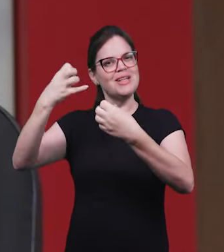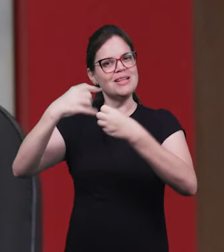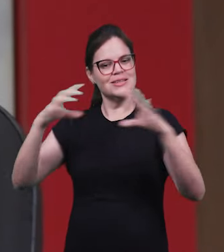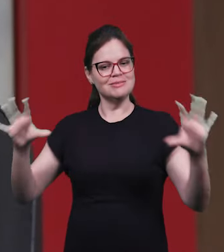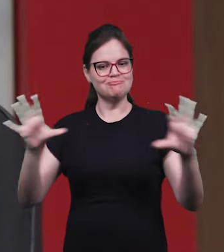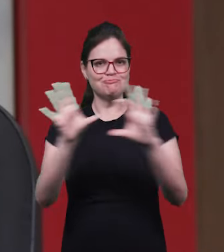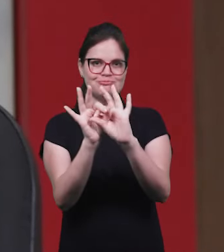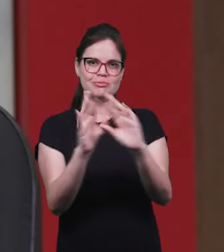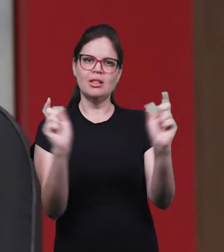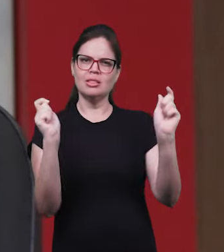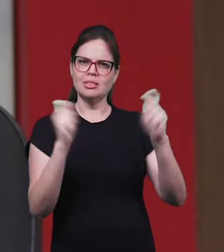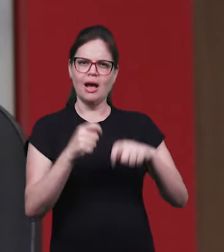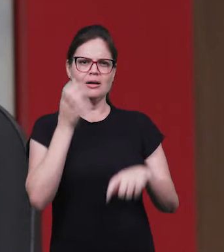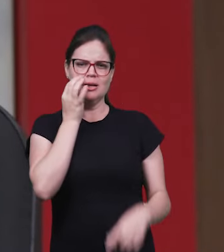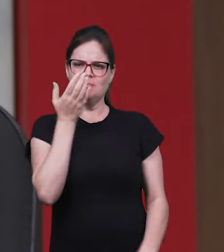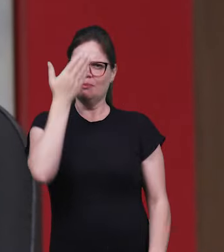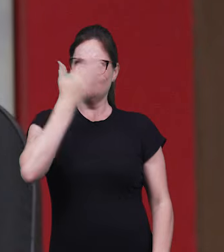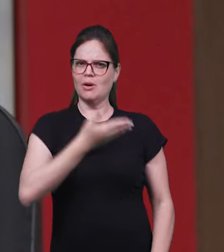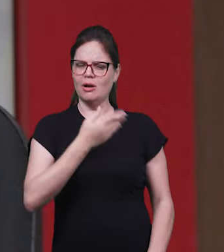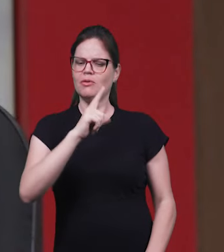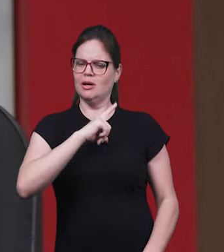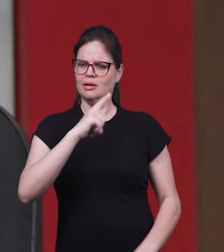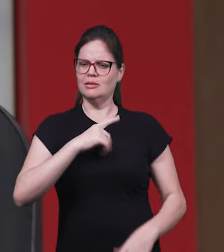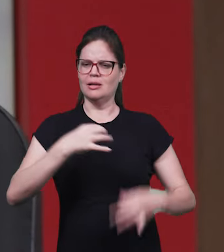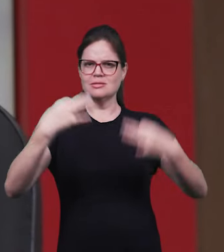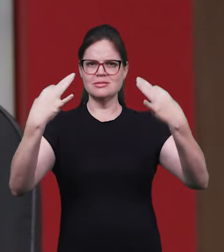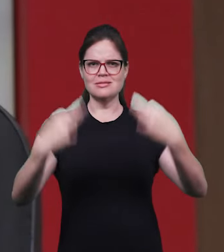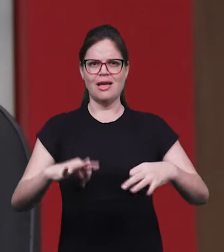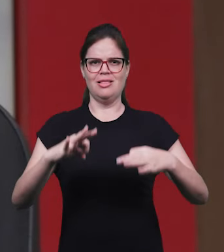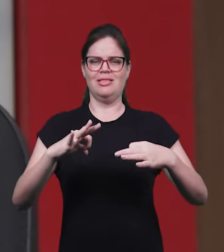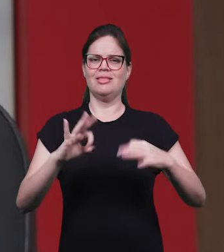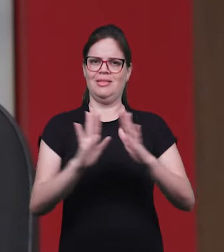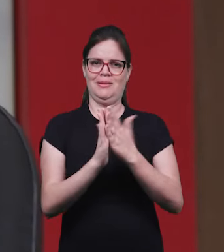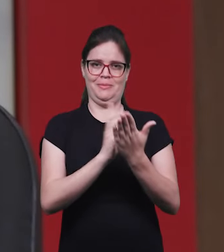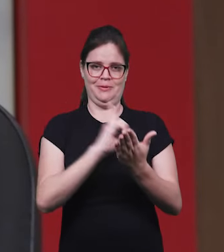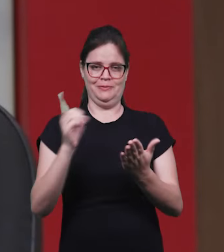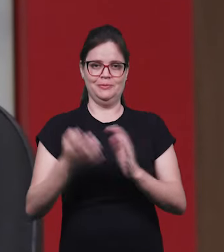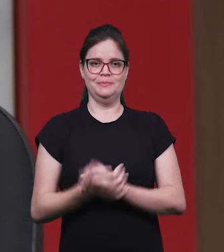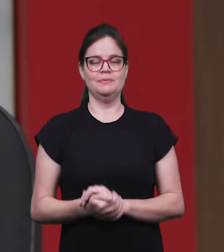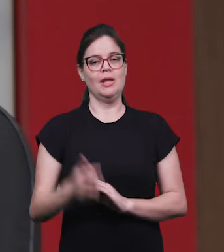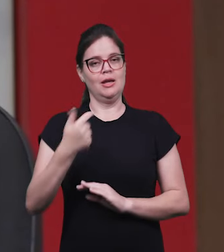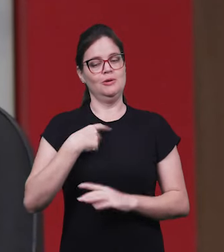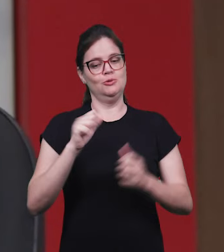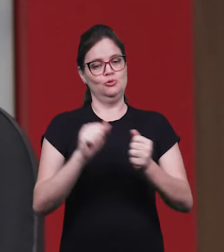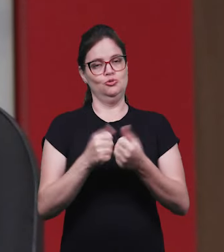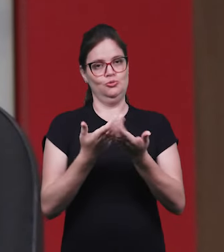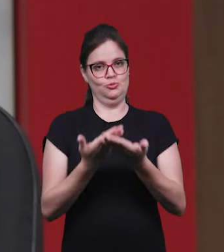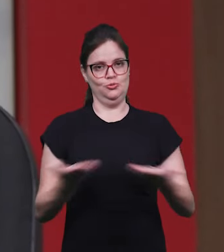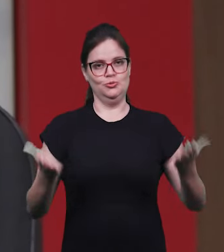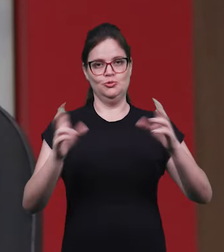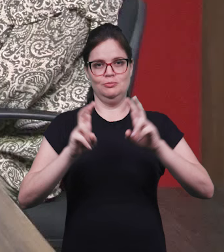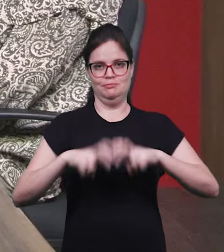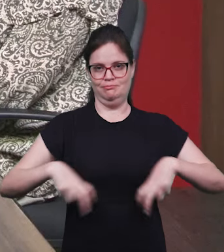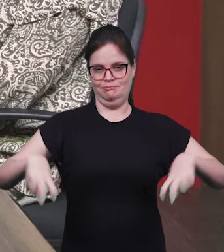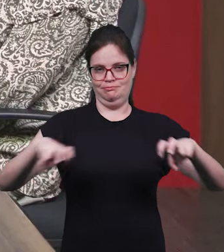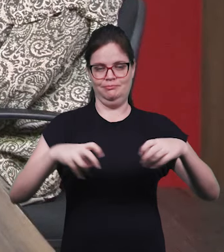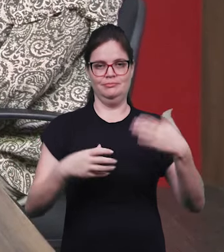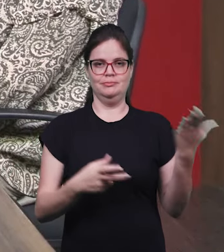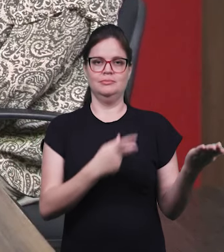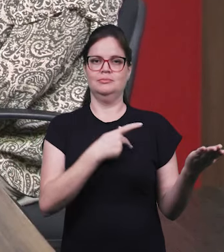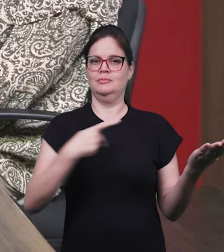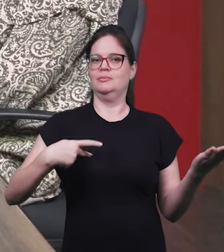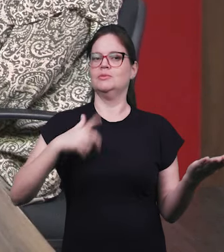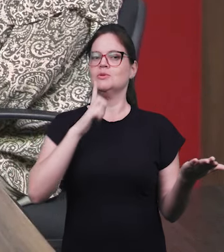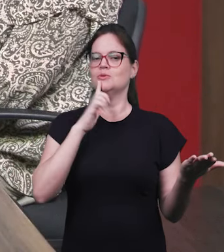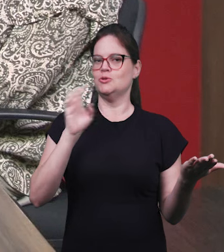palavra e os achados que confirmam a sua palavra. Estou aqui na mesa com